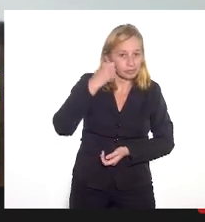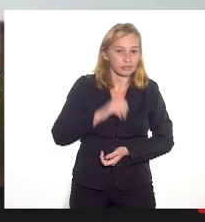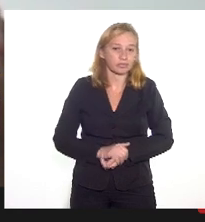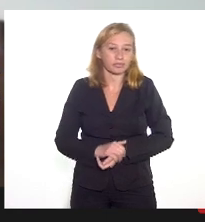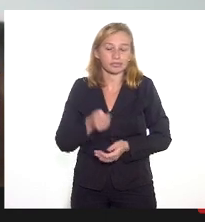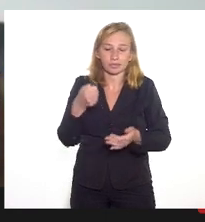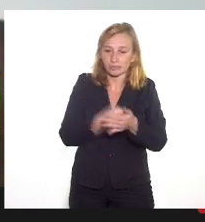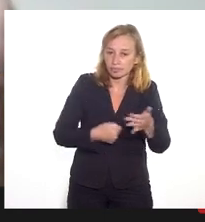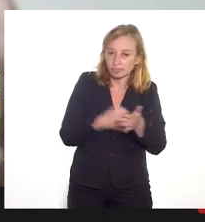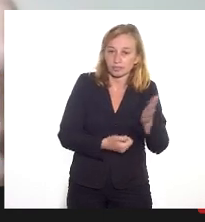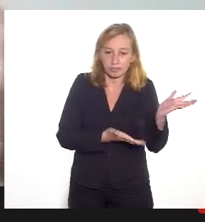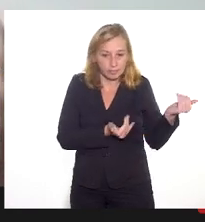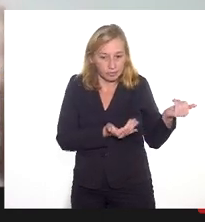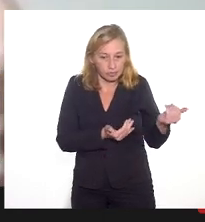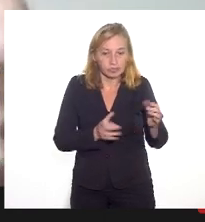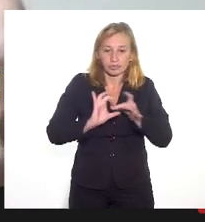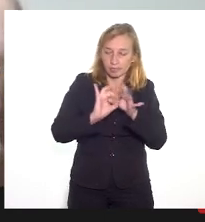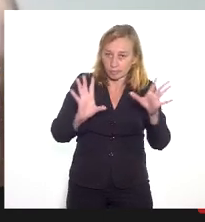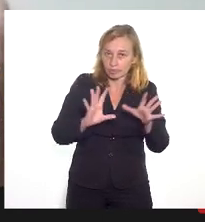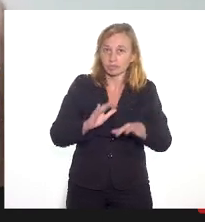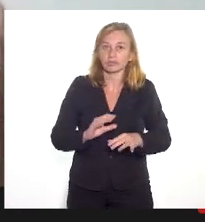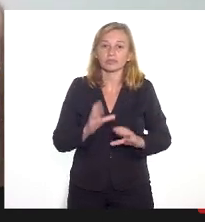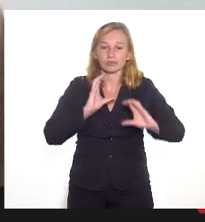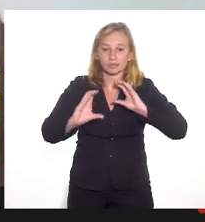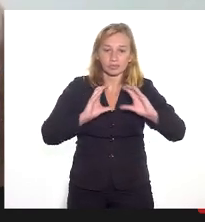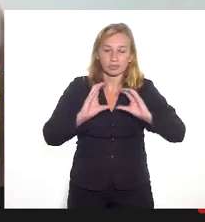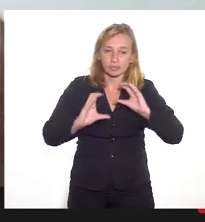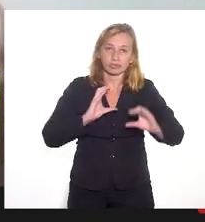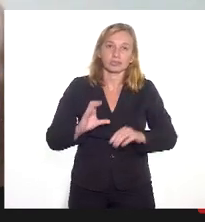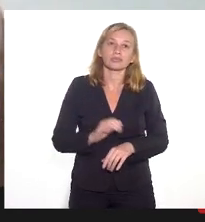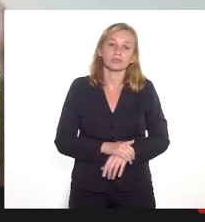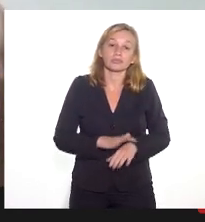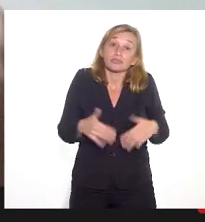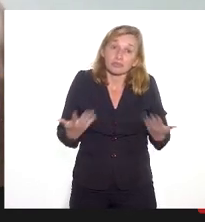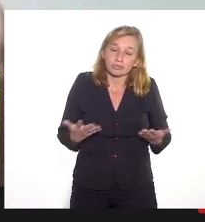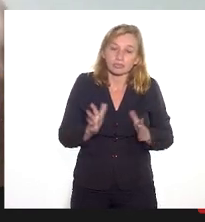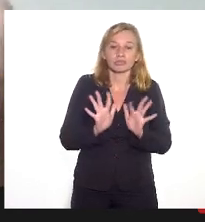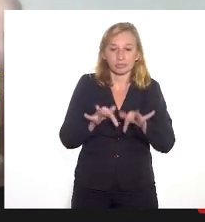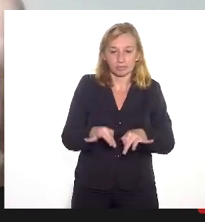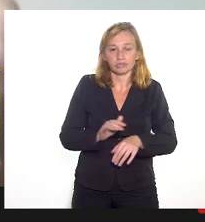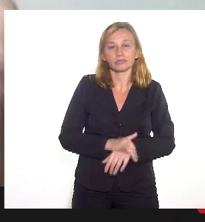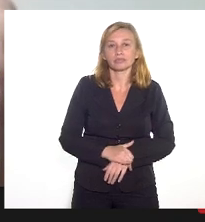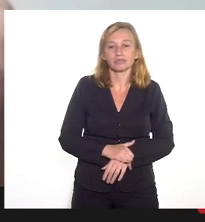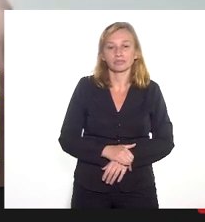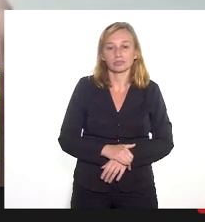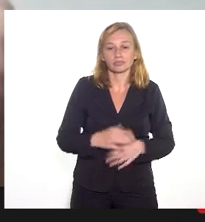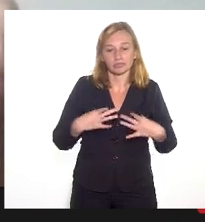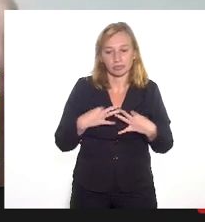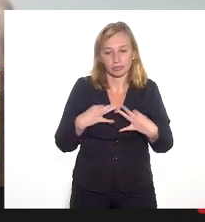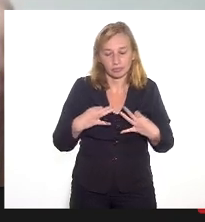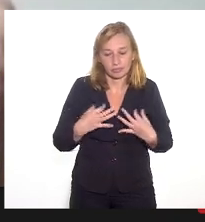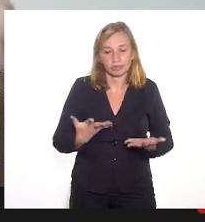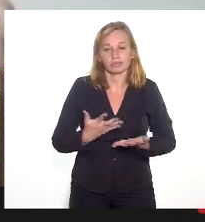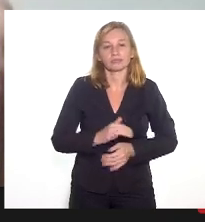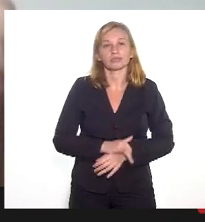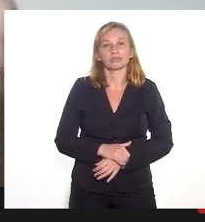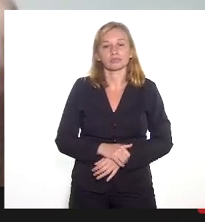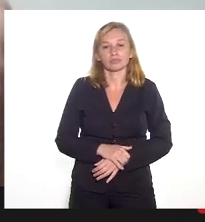da juventude, a luta da democratização da comunicação. Então, para fechar, me colocar à